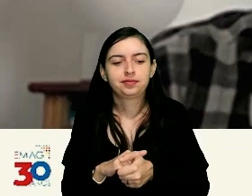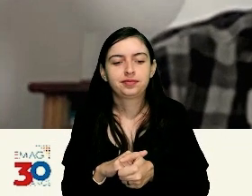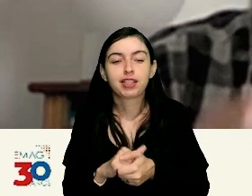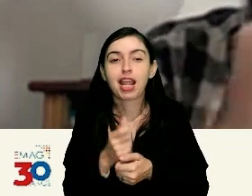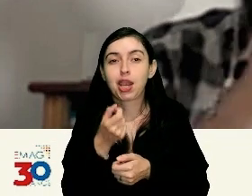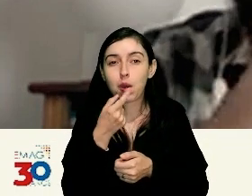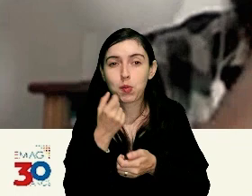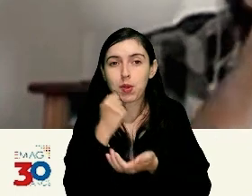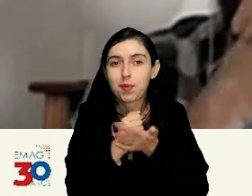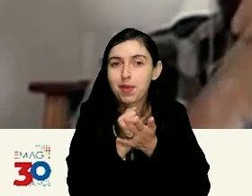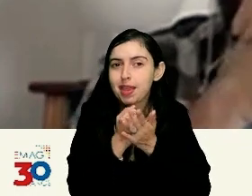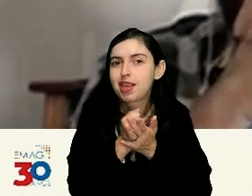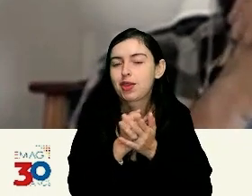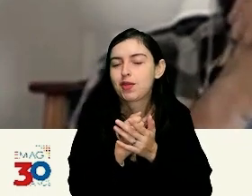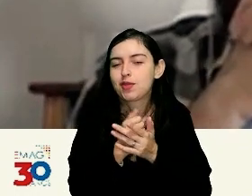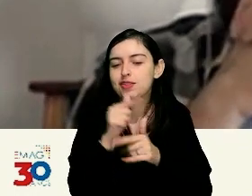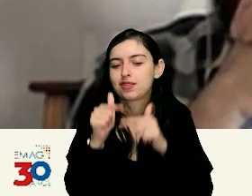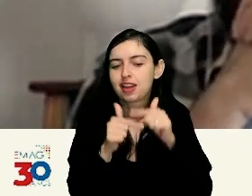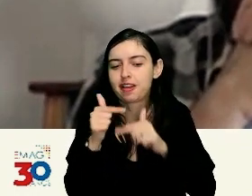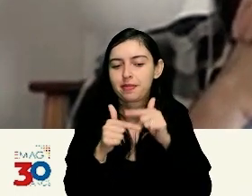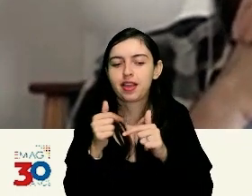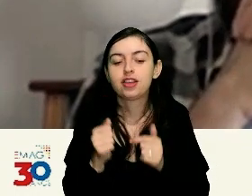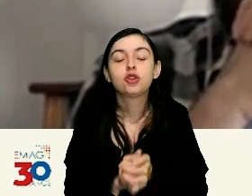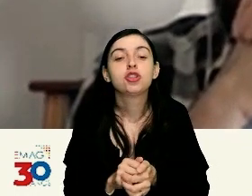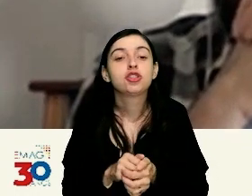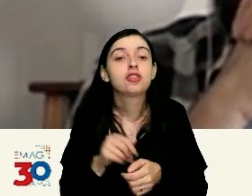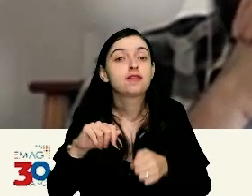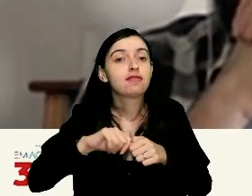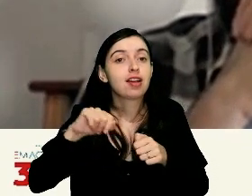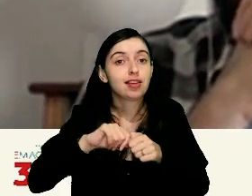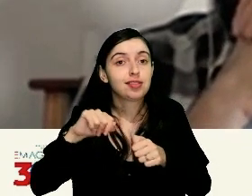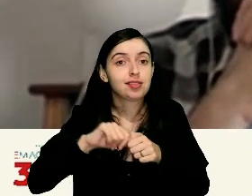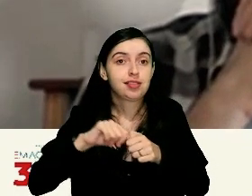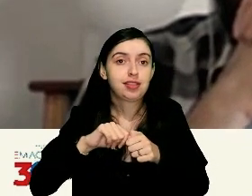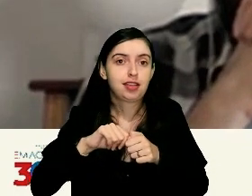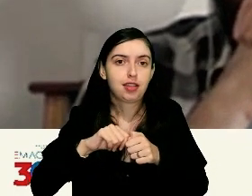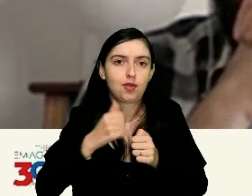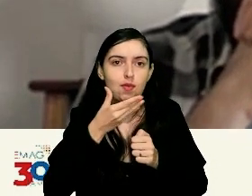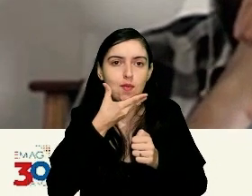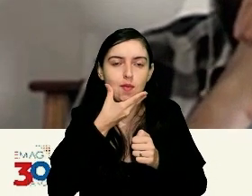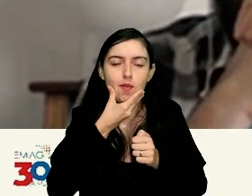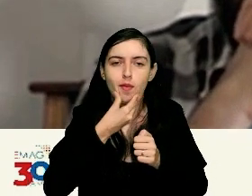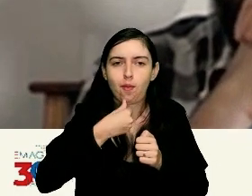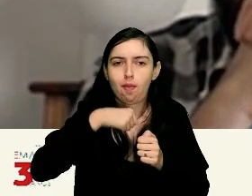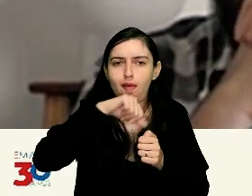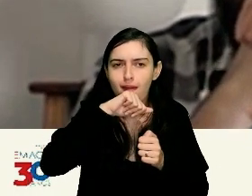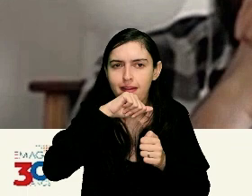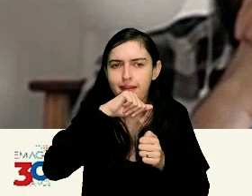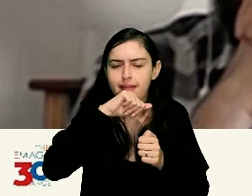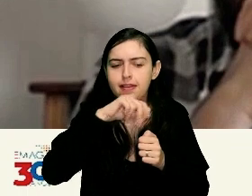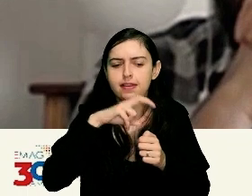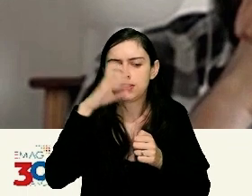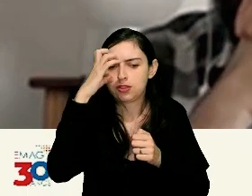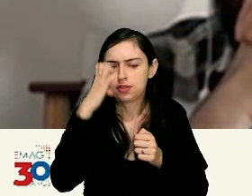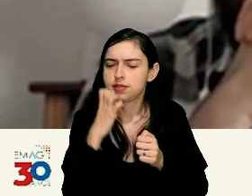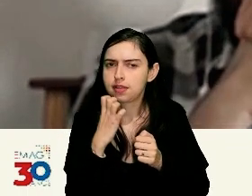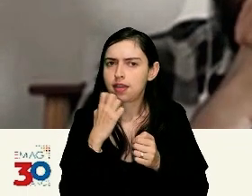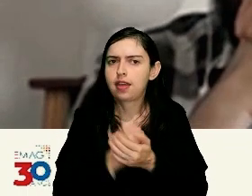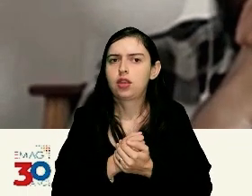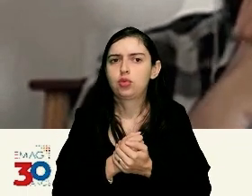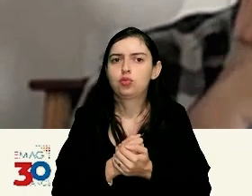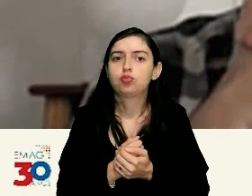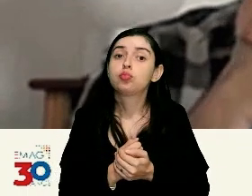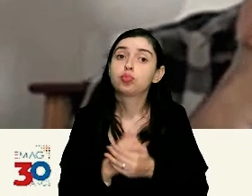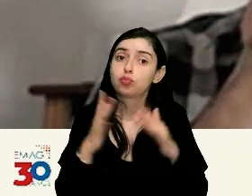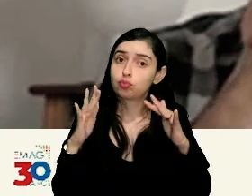de exercer uma paternidade mais ativa, né? Infelizmente,